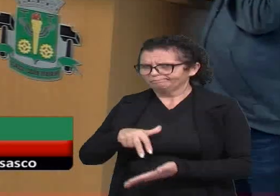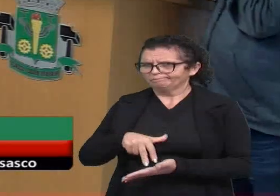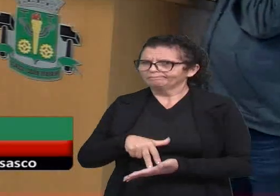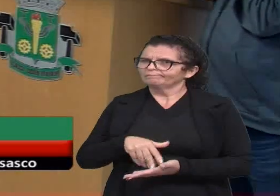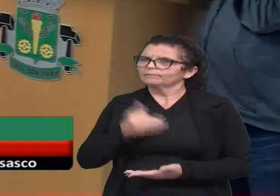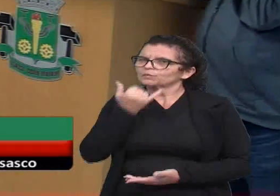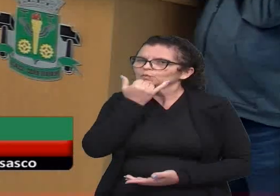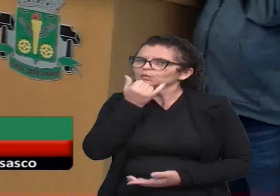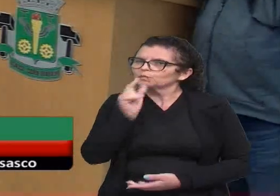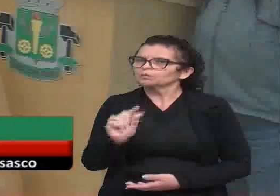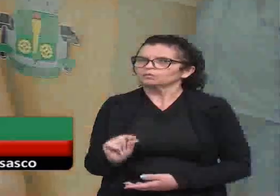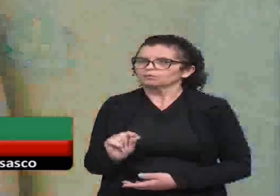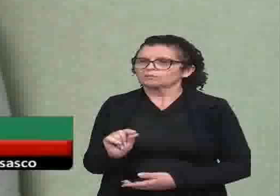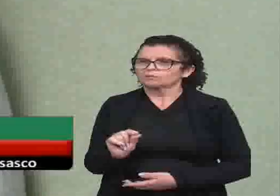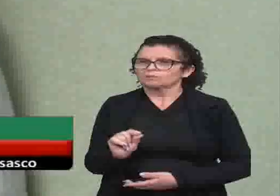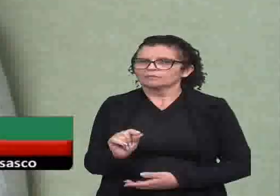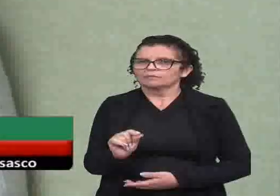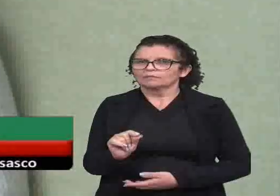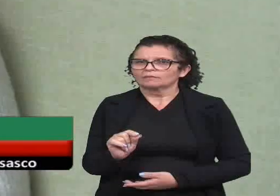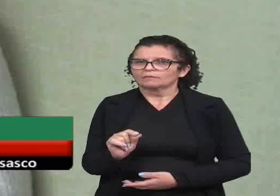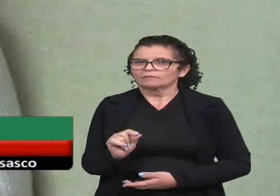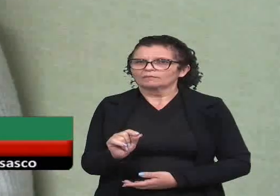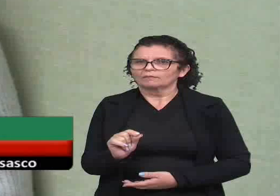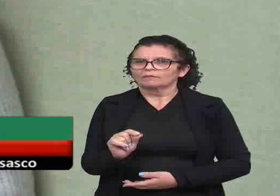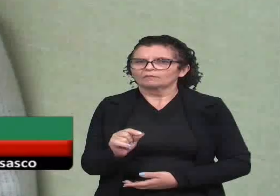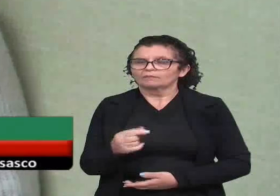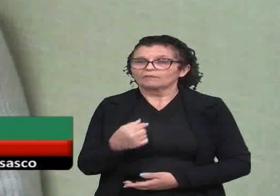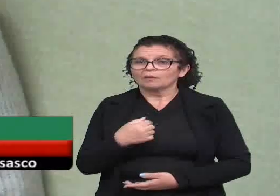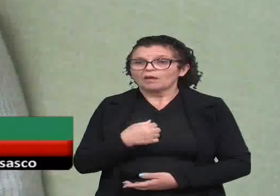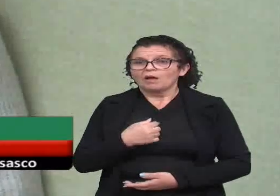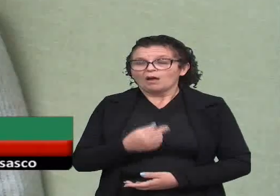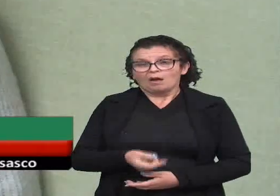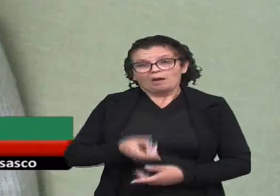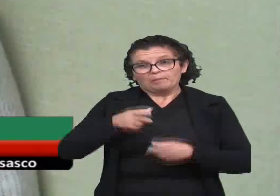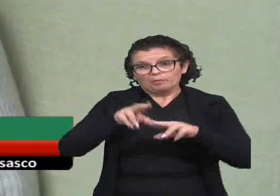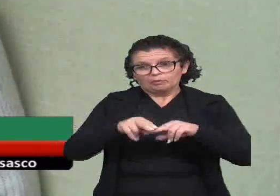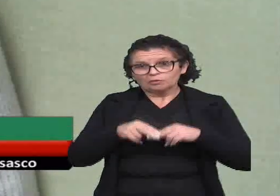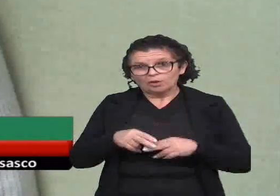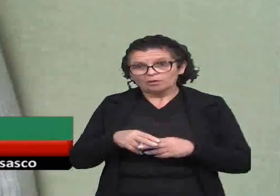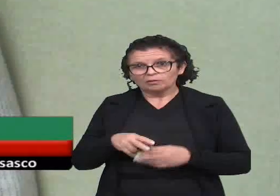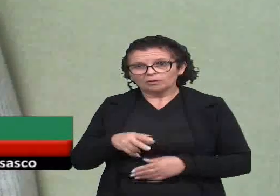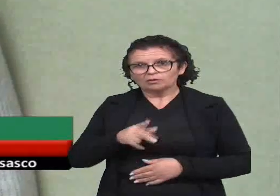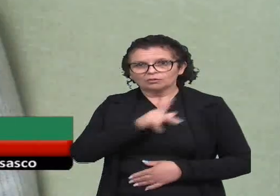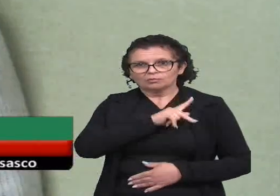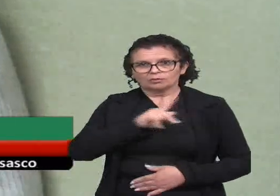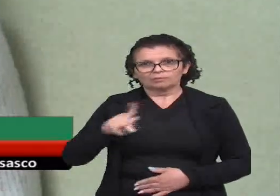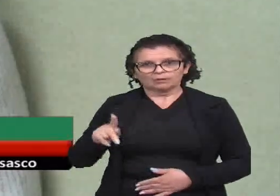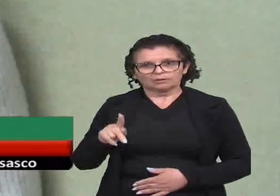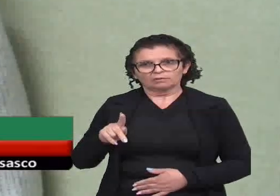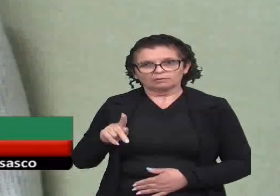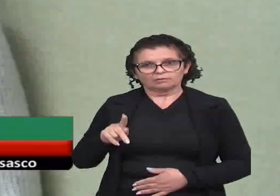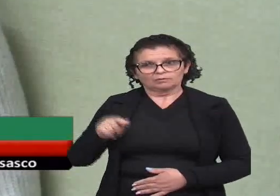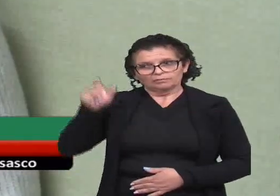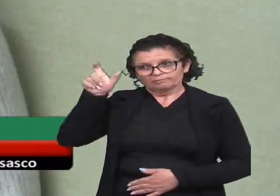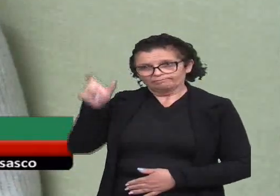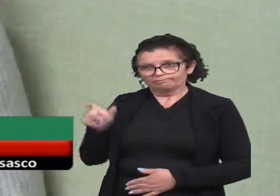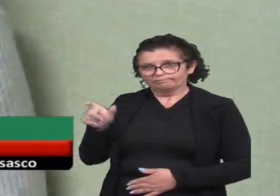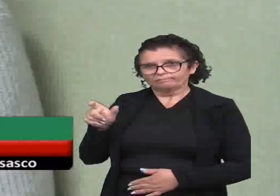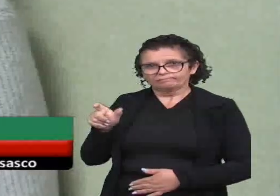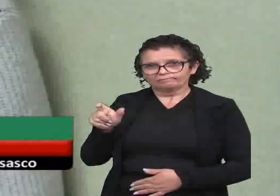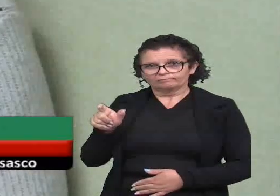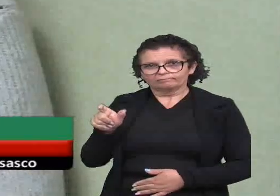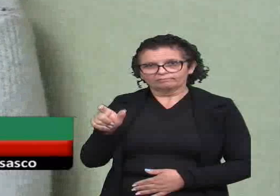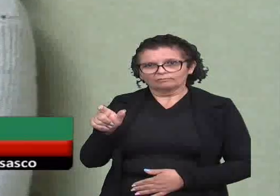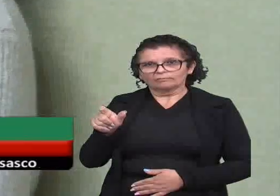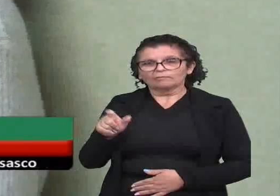não. Nós temos aqui um plenário cheio. A minha queixa é com relação à postura do presidente, não do vereador Emerson. Não do